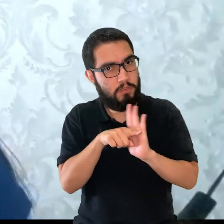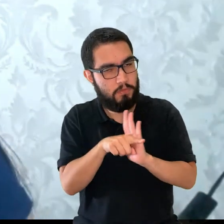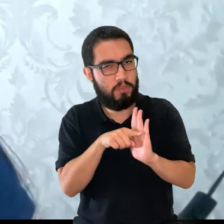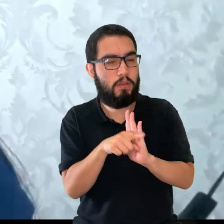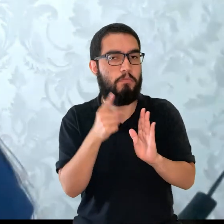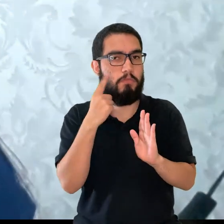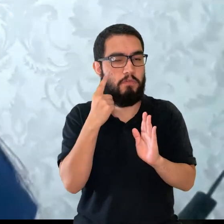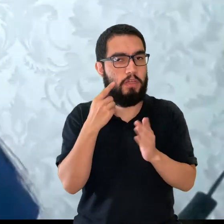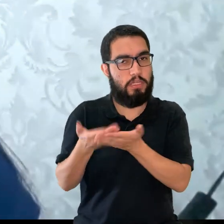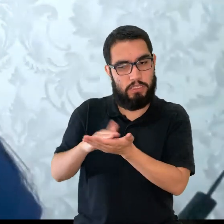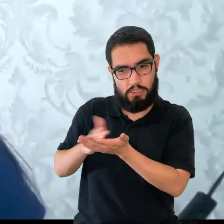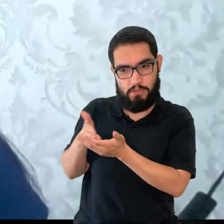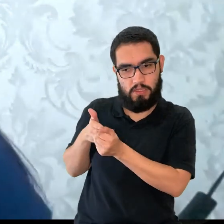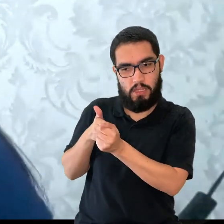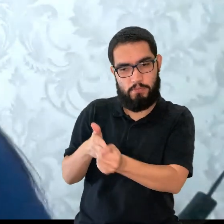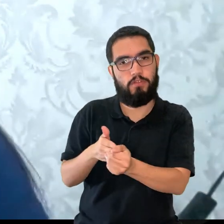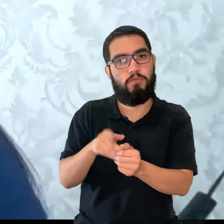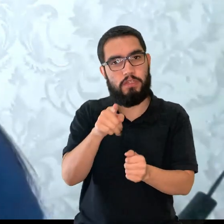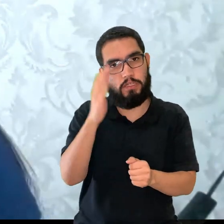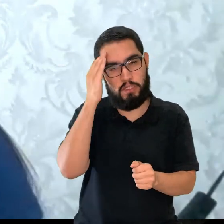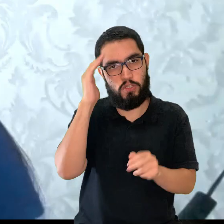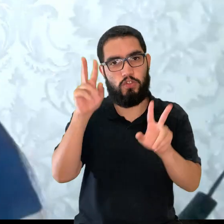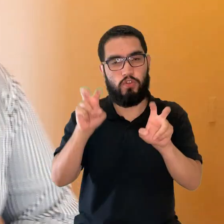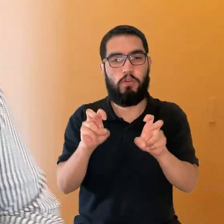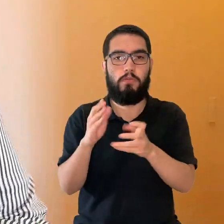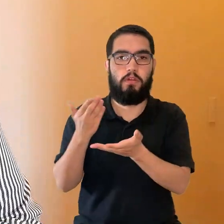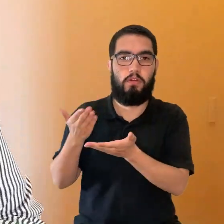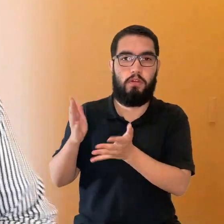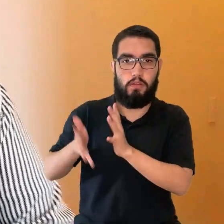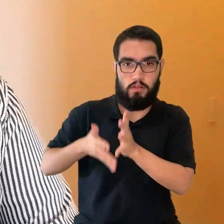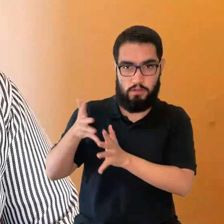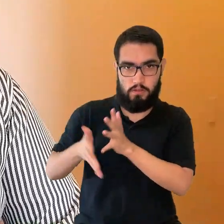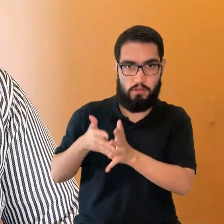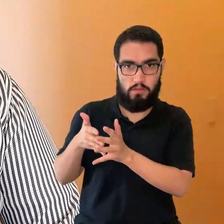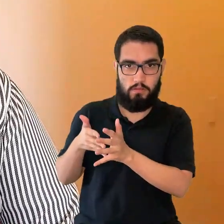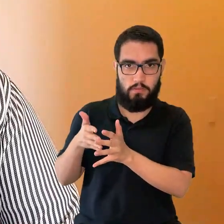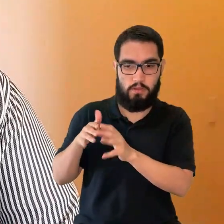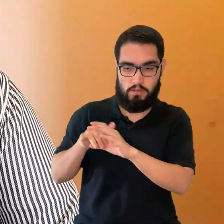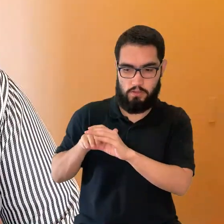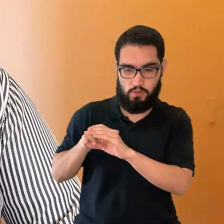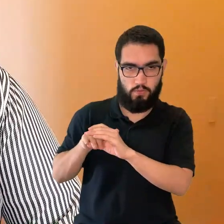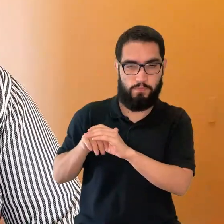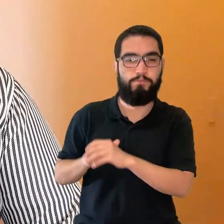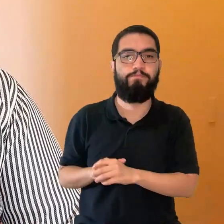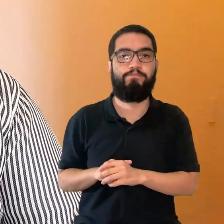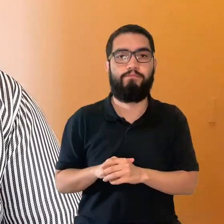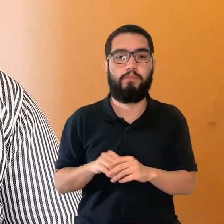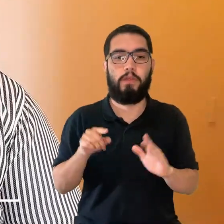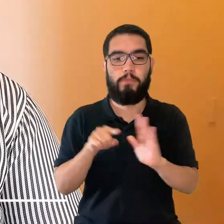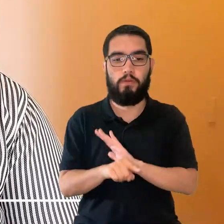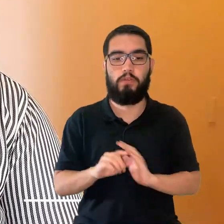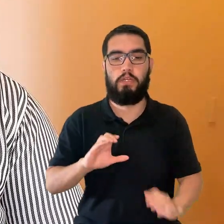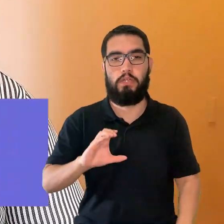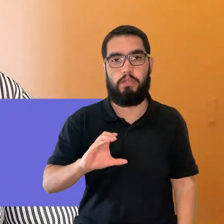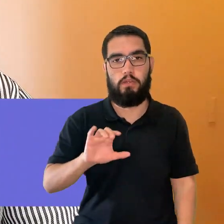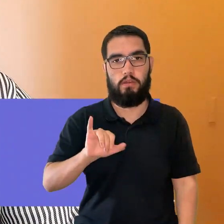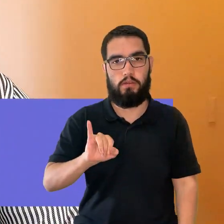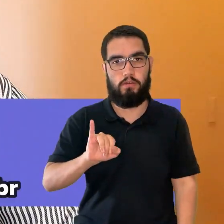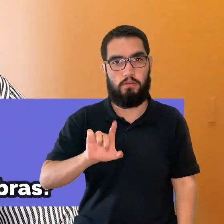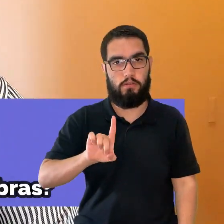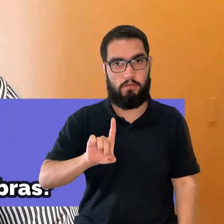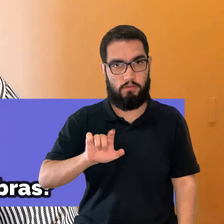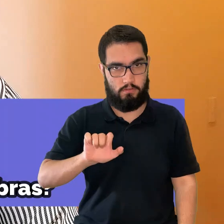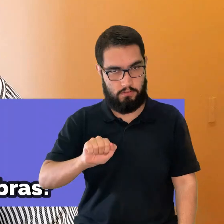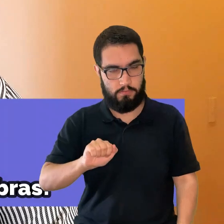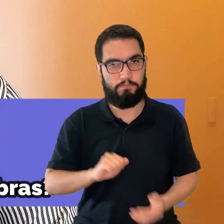sobre a formação do guia intérprete para você entender sobre a Libras Tátil, tá bom? Uma pergunta da Cida Reis. Vinícius, é verdade que o tradutor